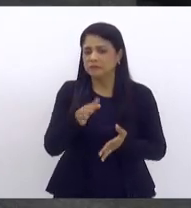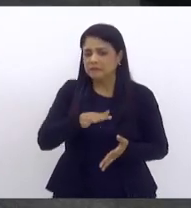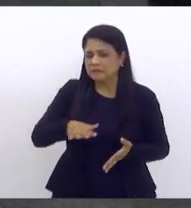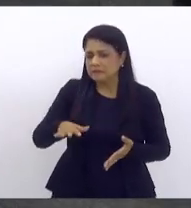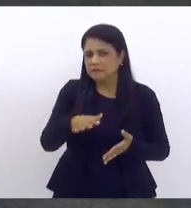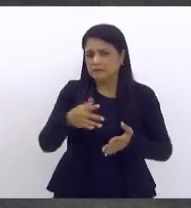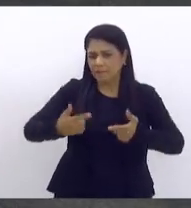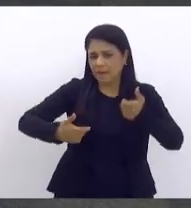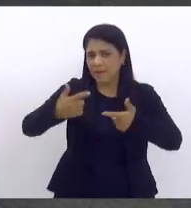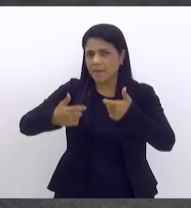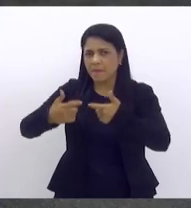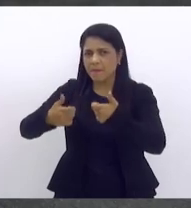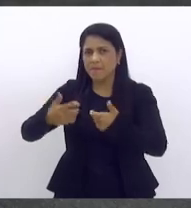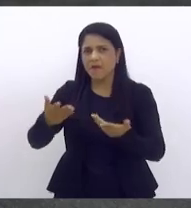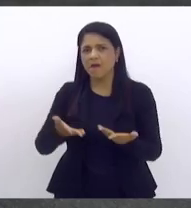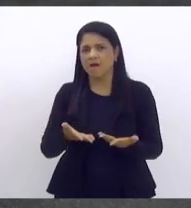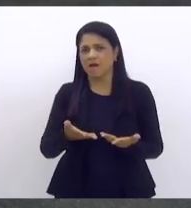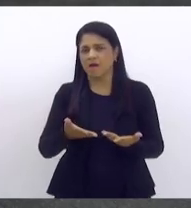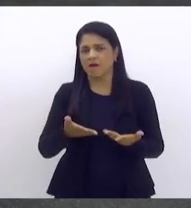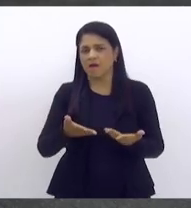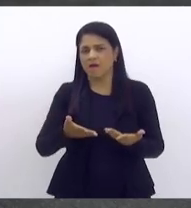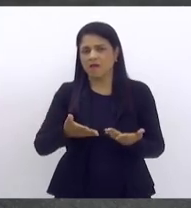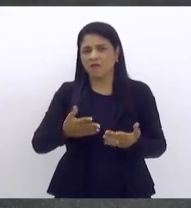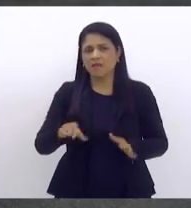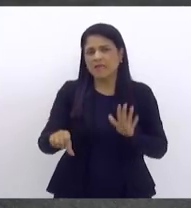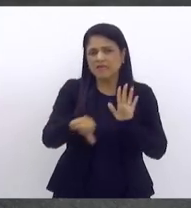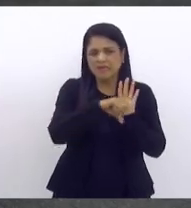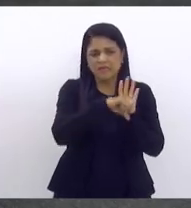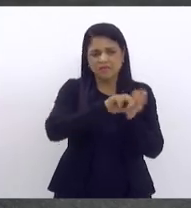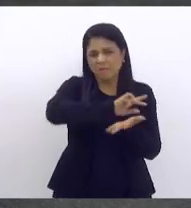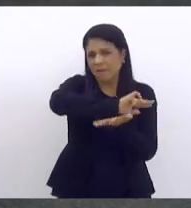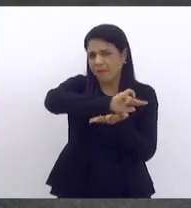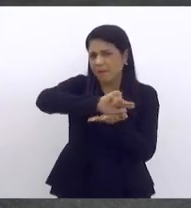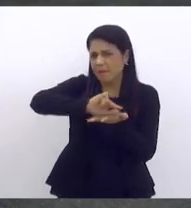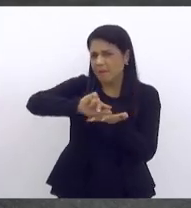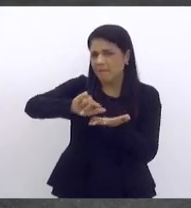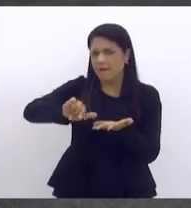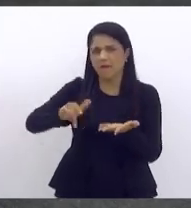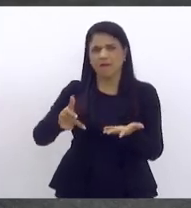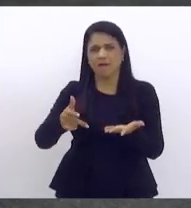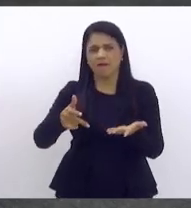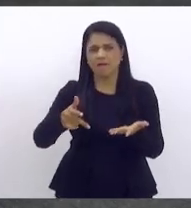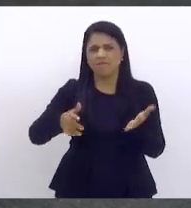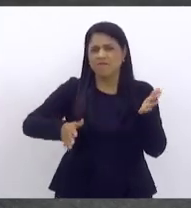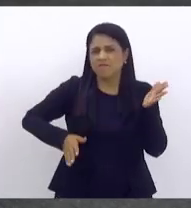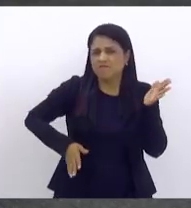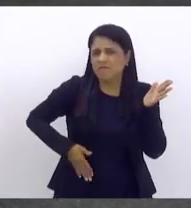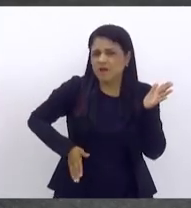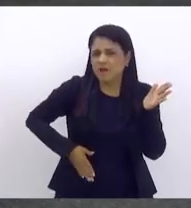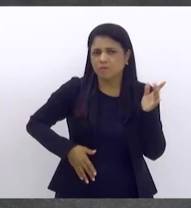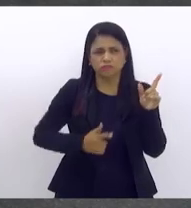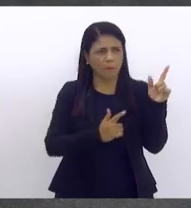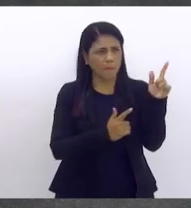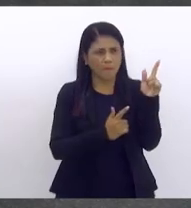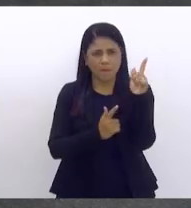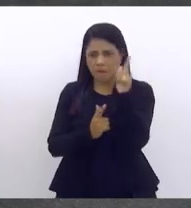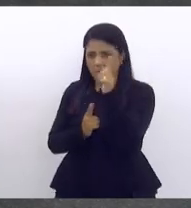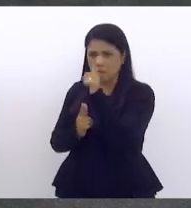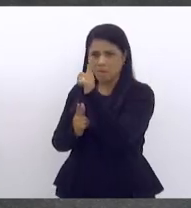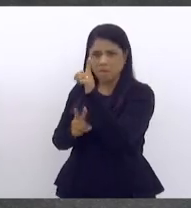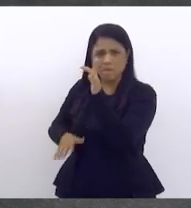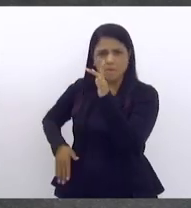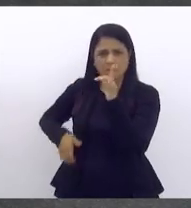de guerra, diante de um cenário de crime, de criminosos fortemente armados e